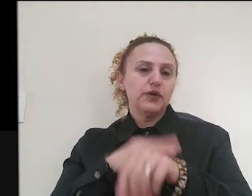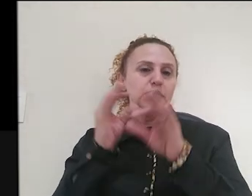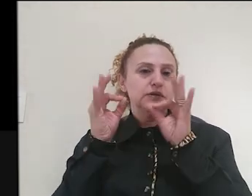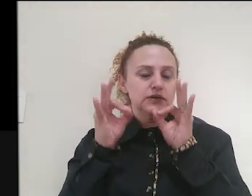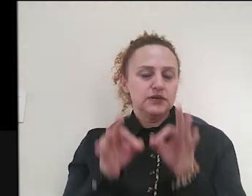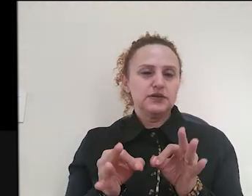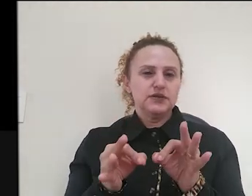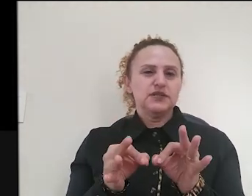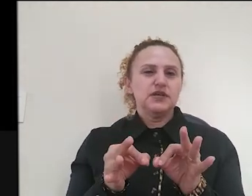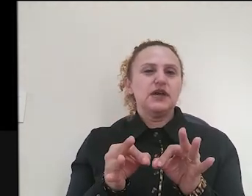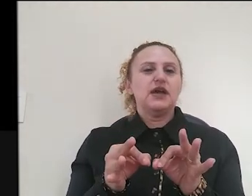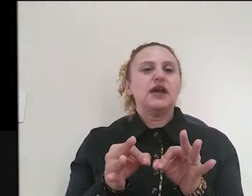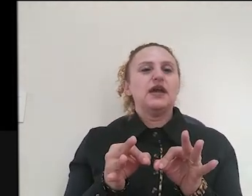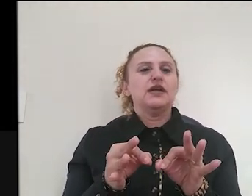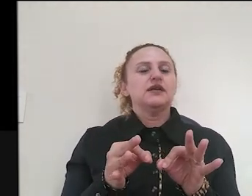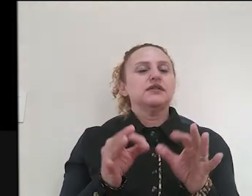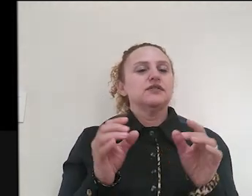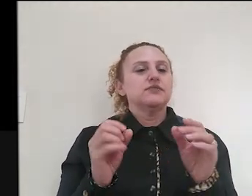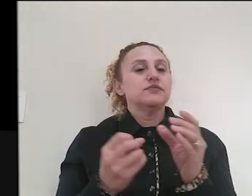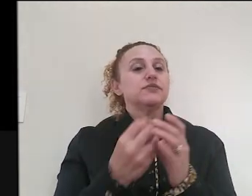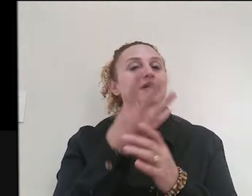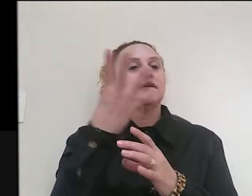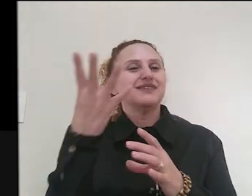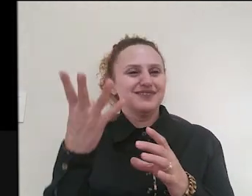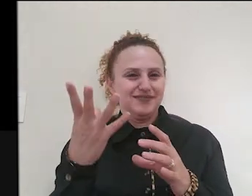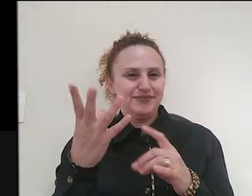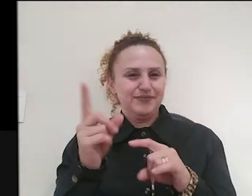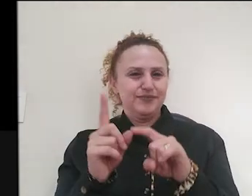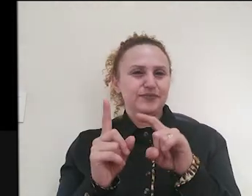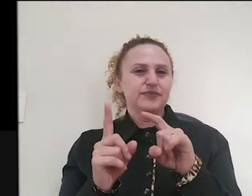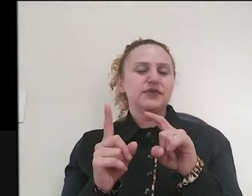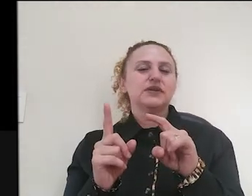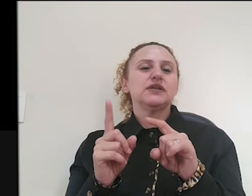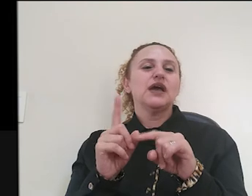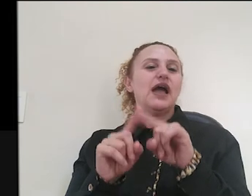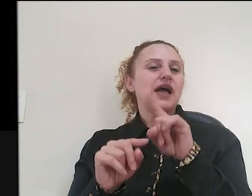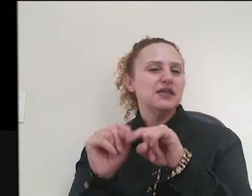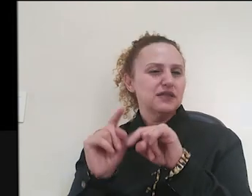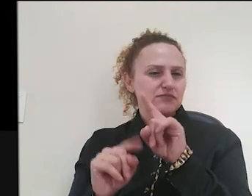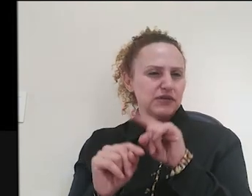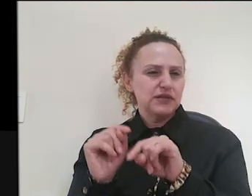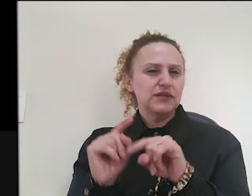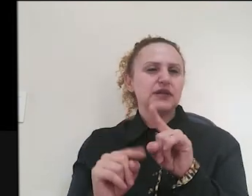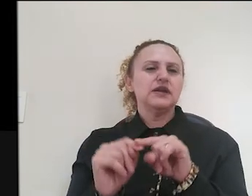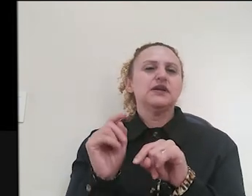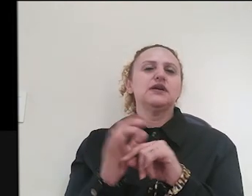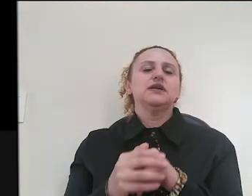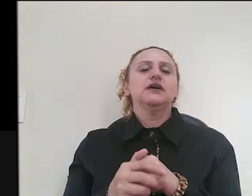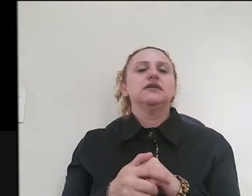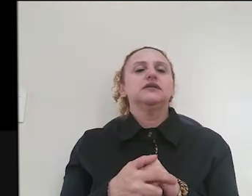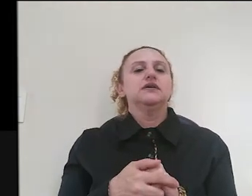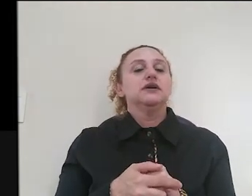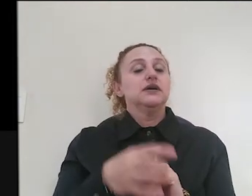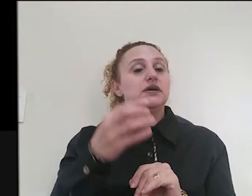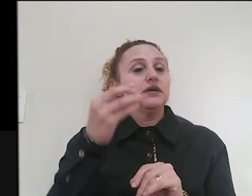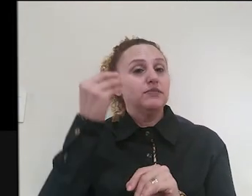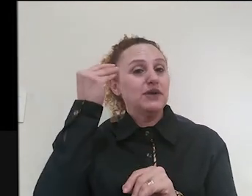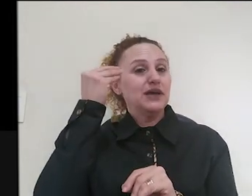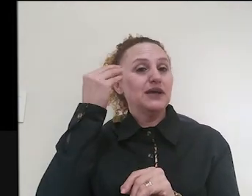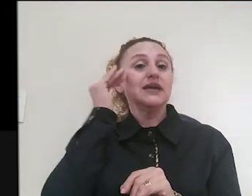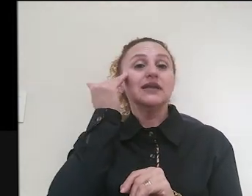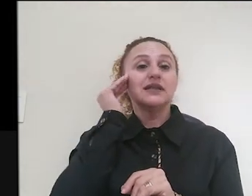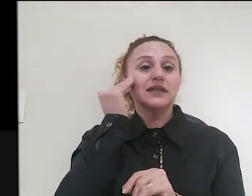e não é abordável por um caminho direto. Então, indefinição vai ser uma grande palavra para a gente entender tanto o simbolismo quanto